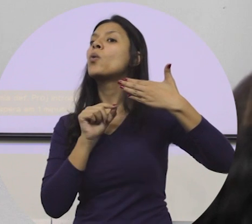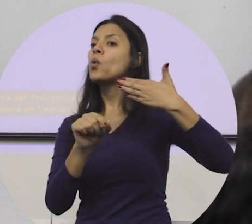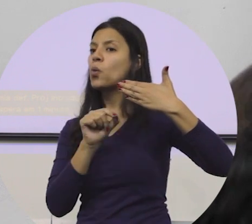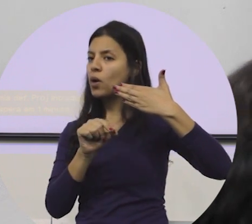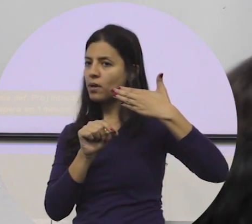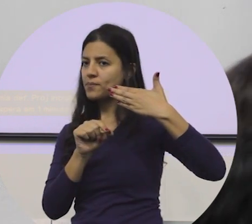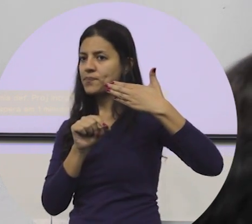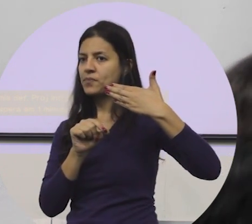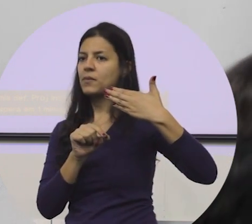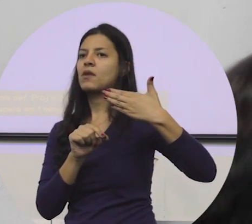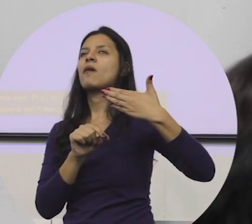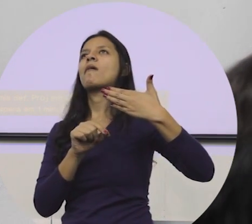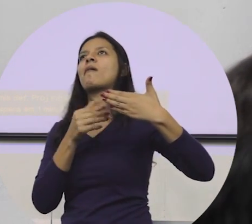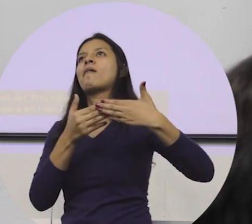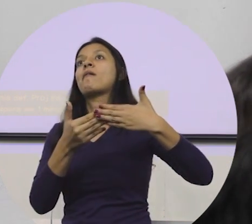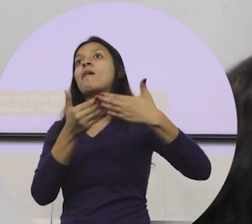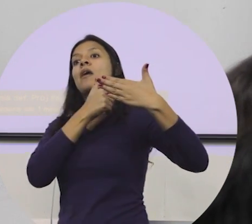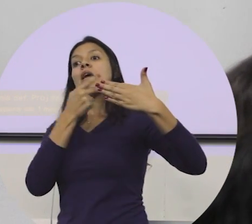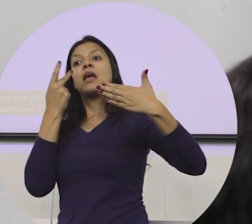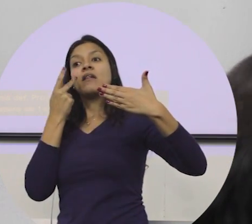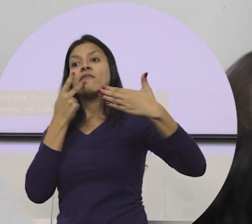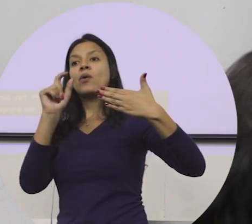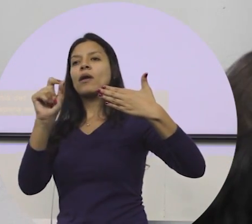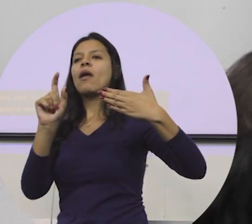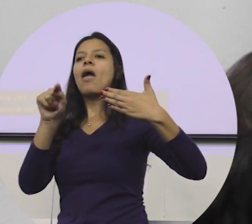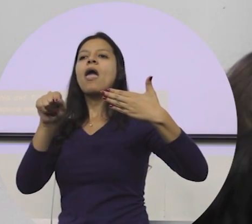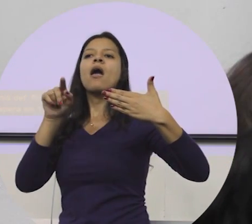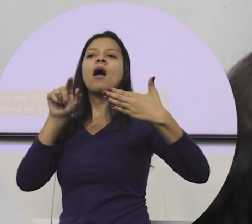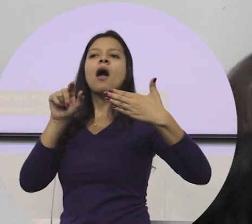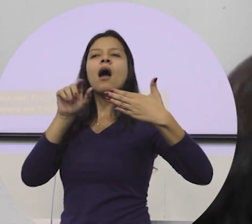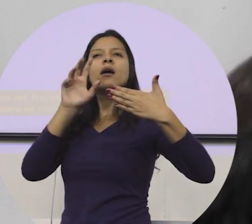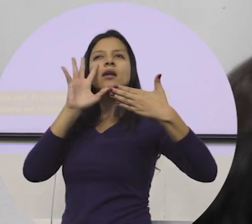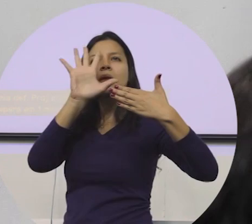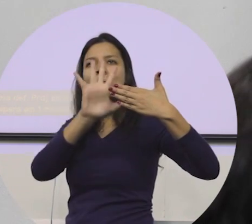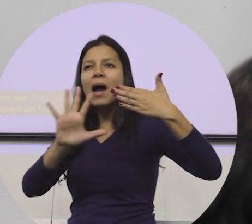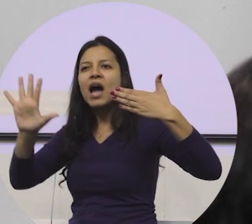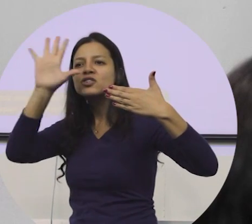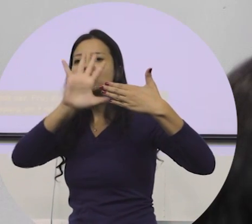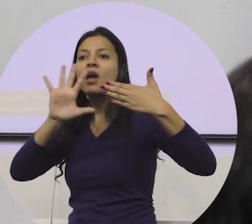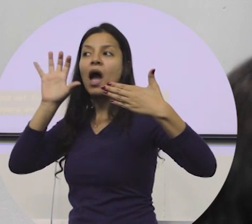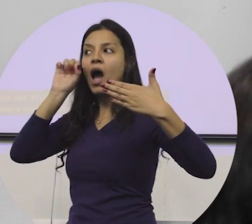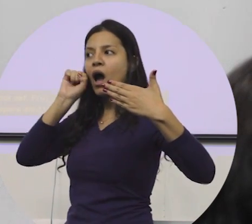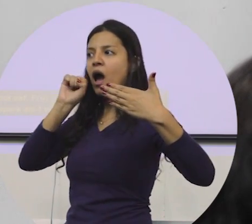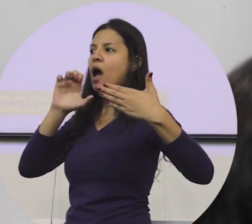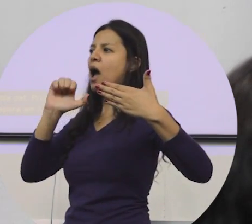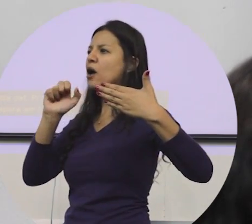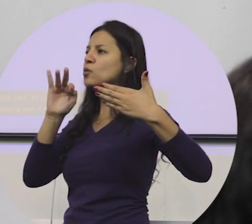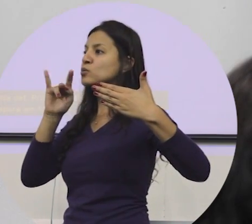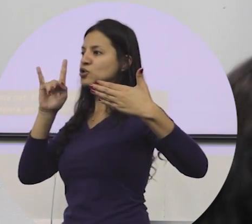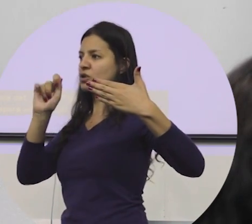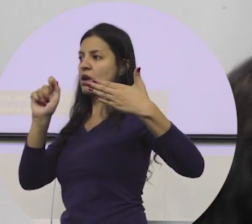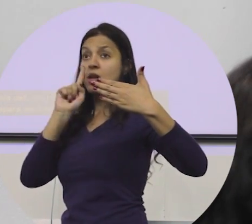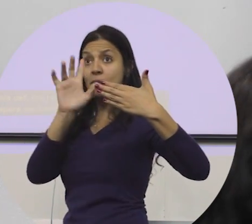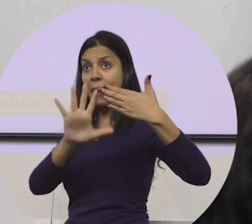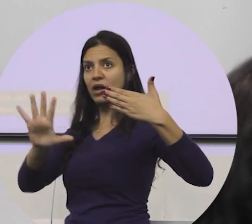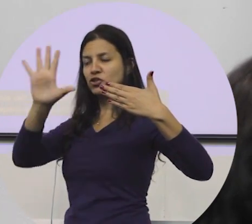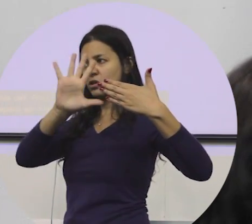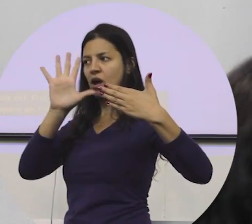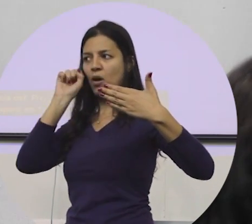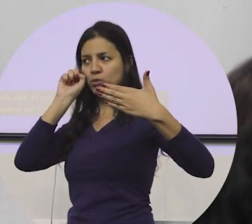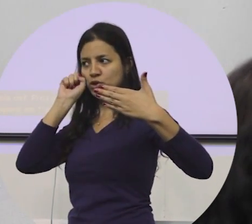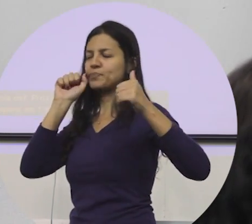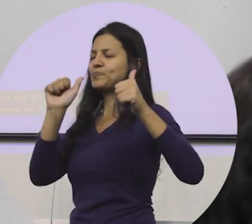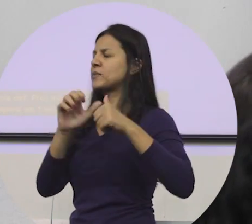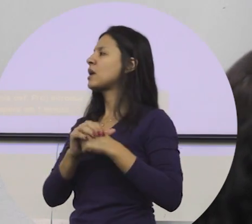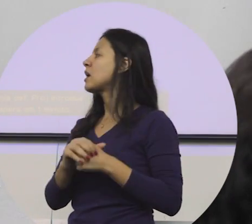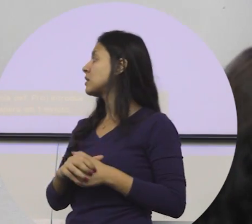ele propõe inicialmente como imagem acústica. Ele vai falar que o signo naquela época, vou fazer